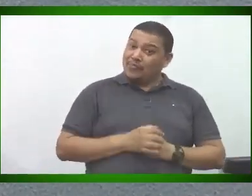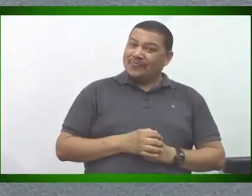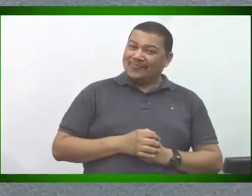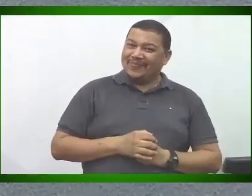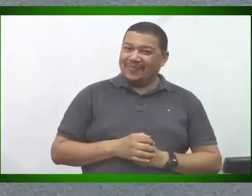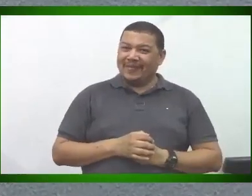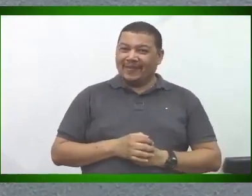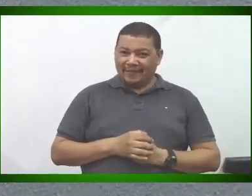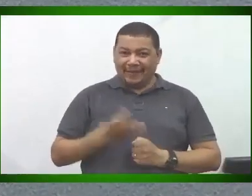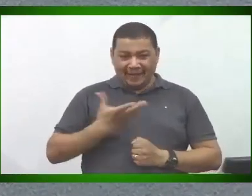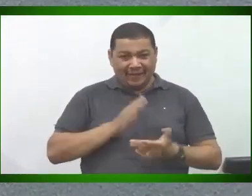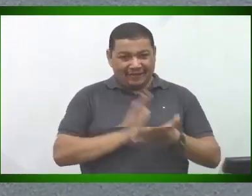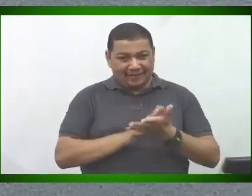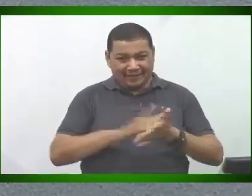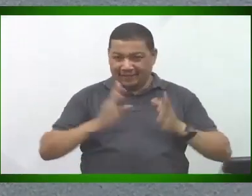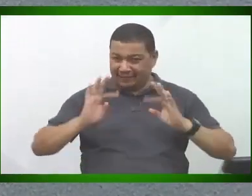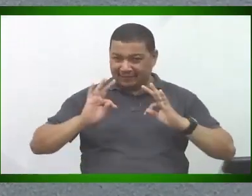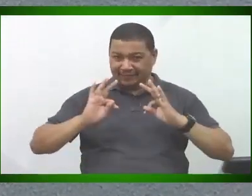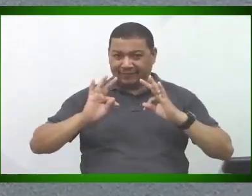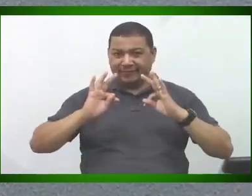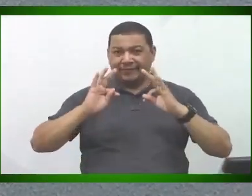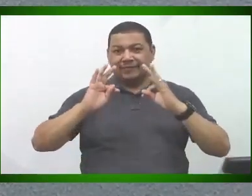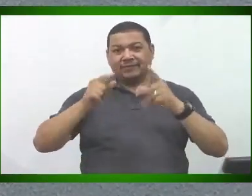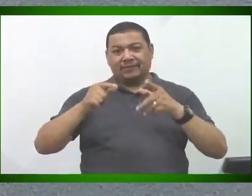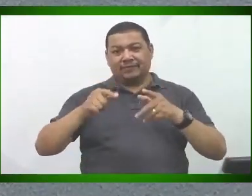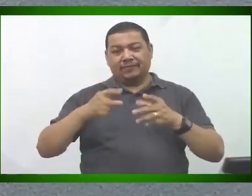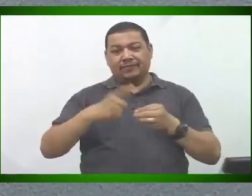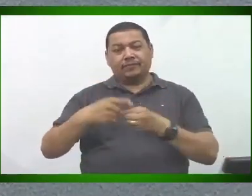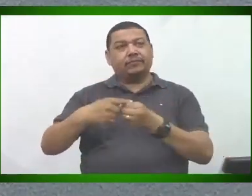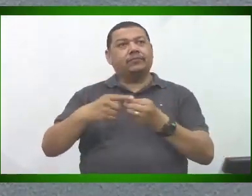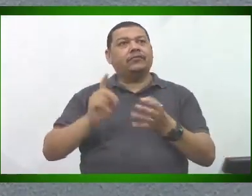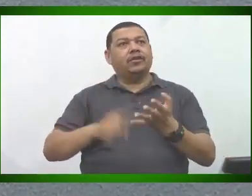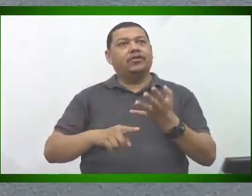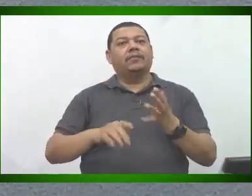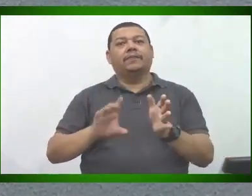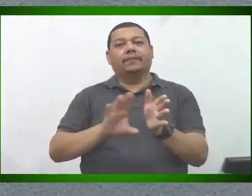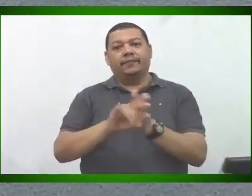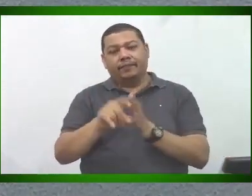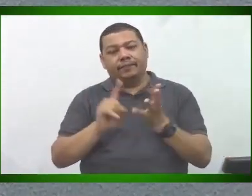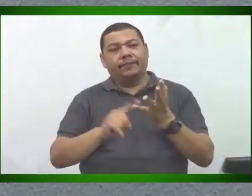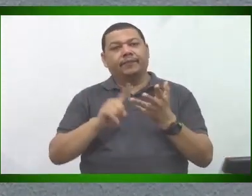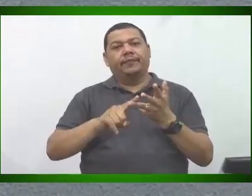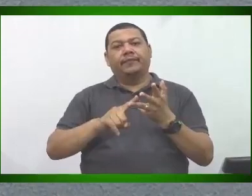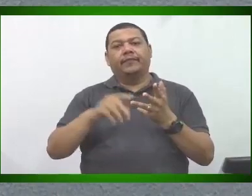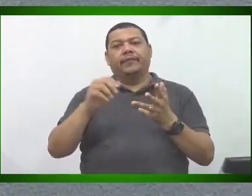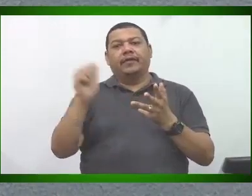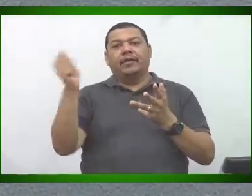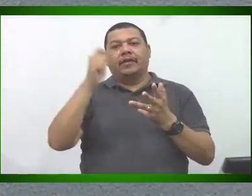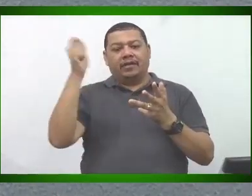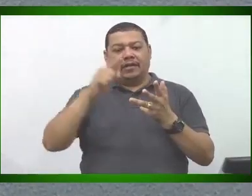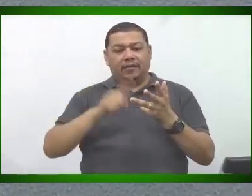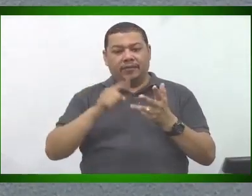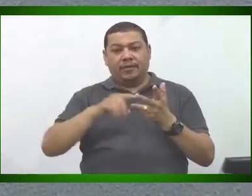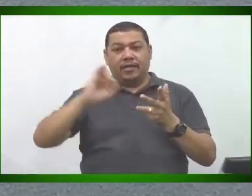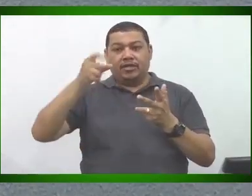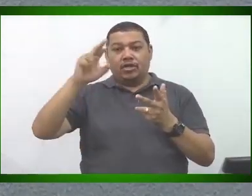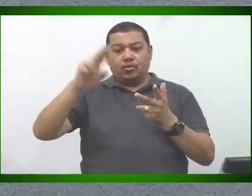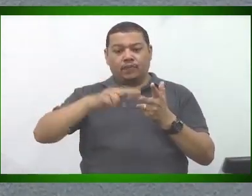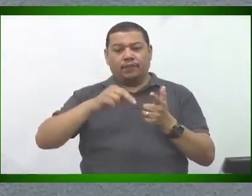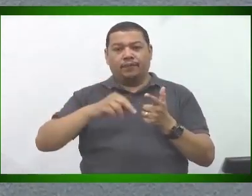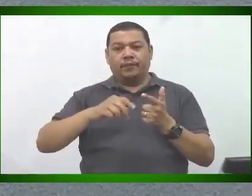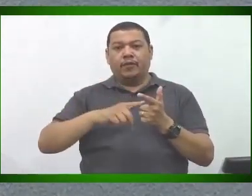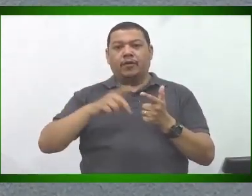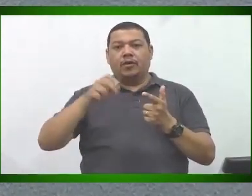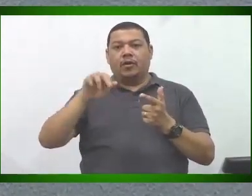municípios participantes: Cacoal, que foi sede, Ariquemes, Jaru, Parecis, Rolim de Moura.